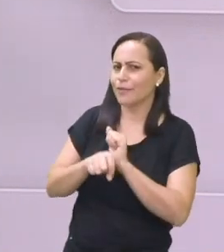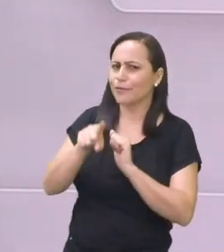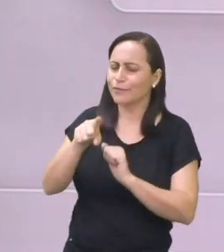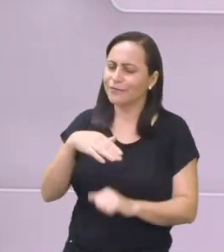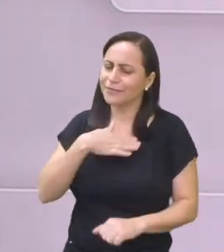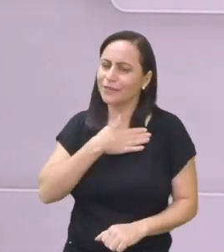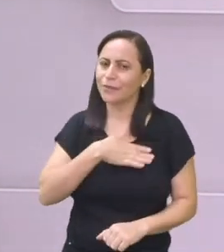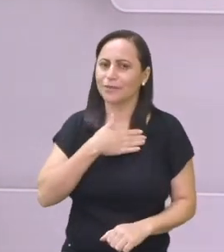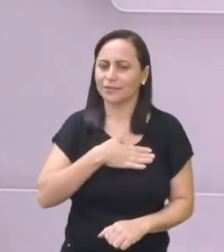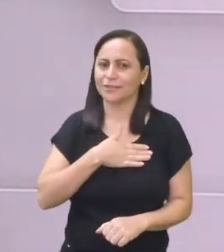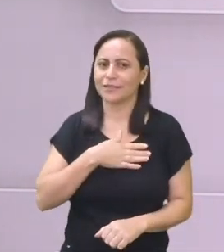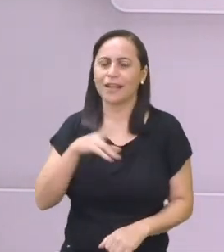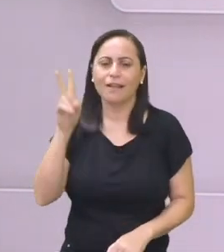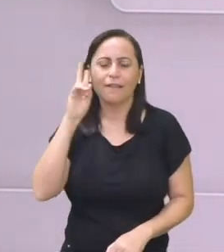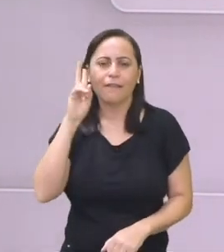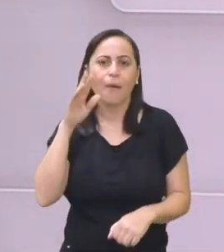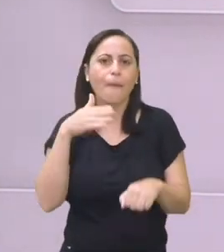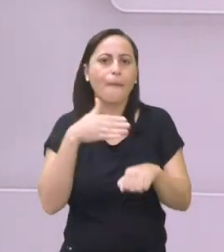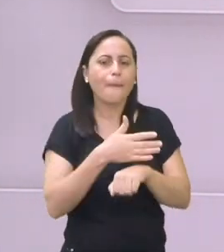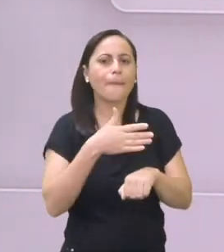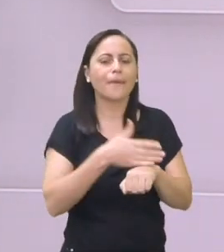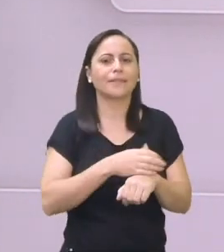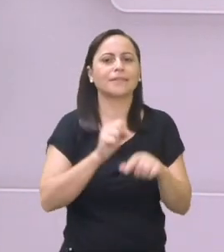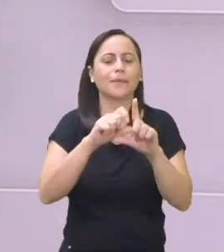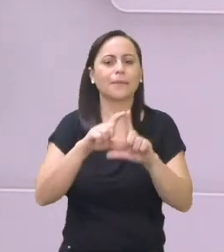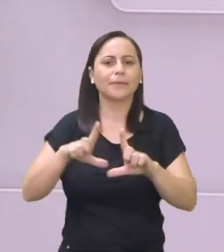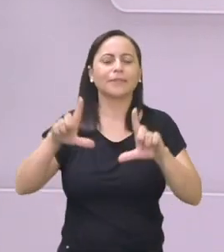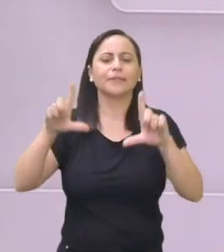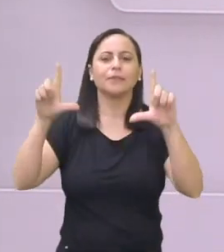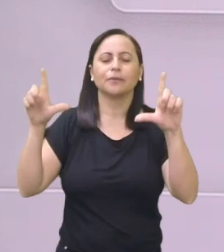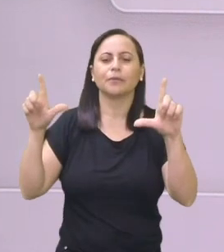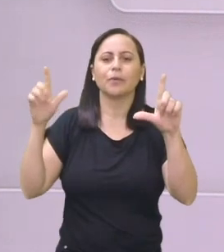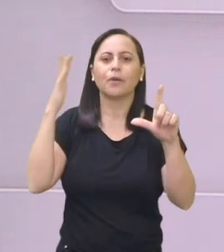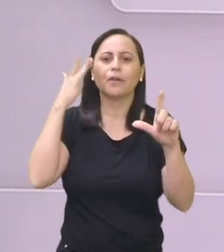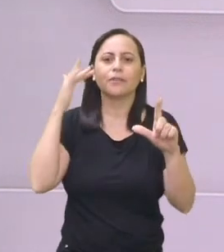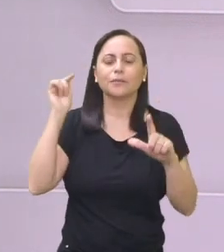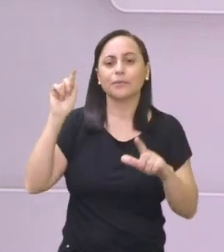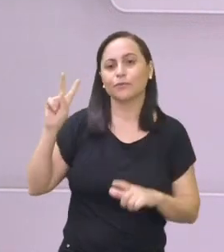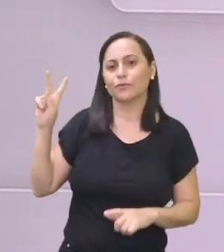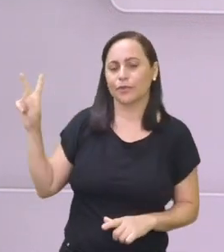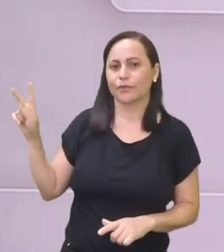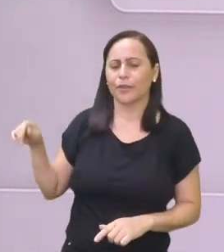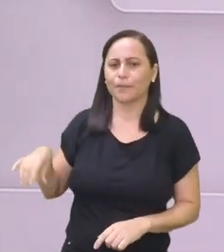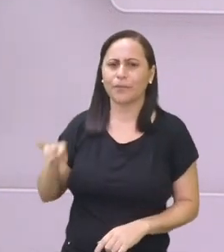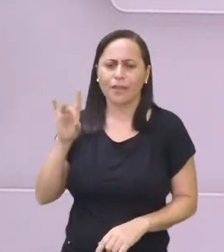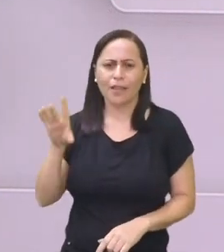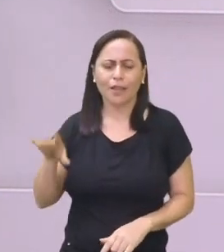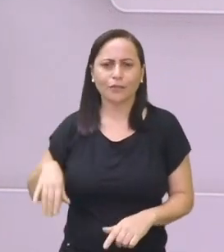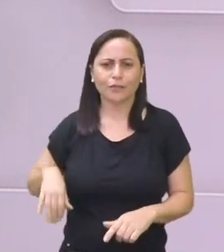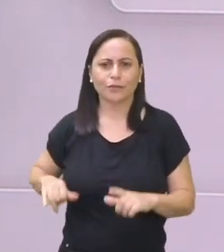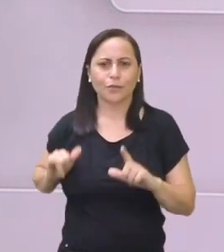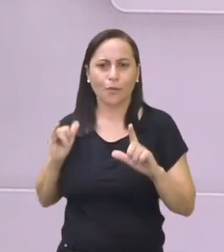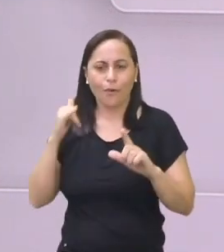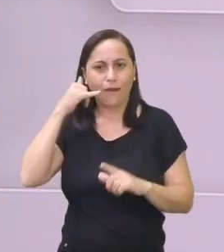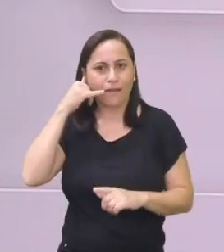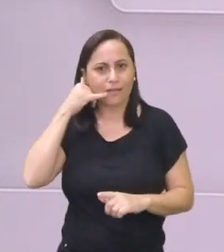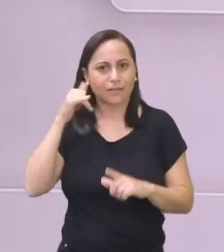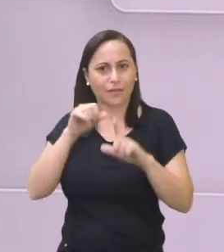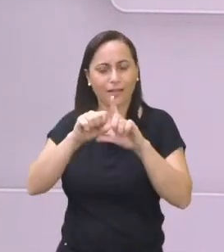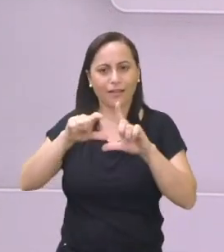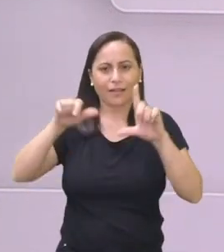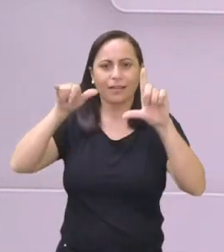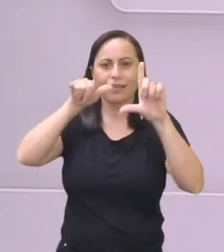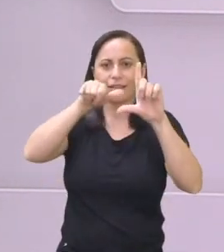de acessar a nossa plataforma SMED GV. E para acessar a nossa plataforma, basta apontar a câmera do seu celular